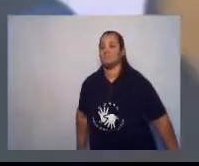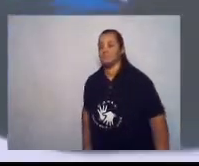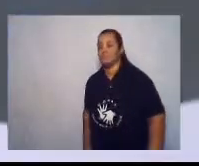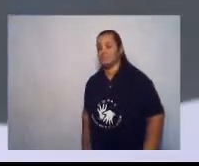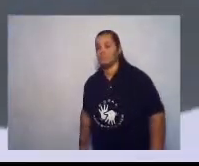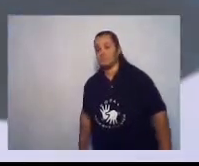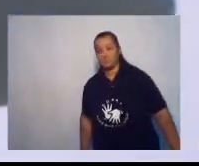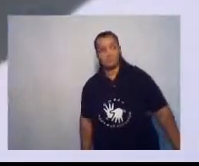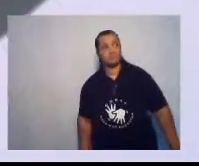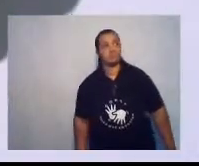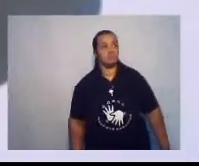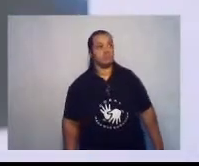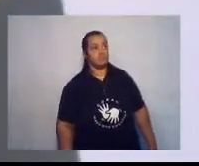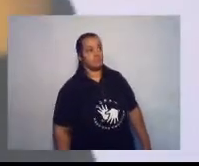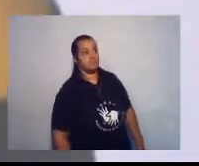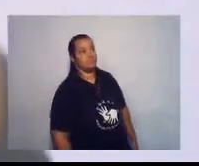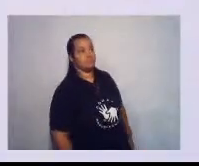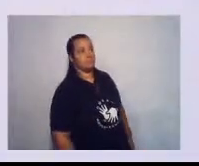vou. Solta a voz, vai lá.